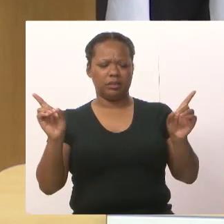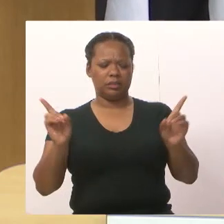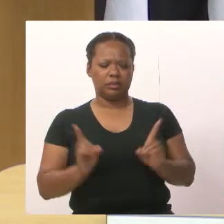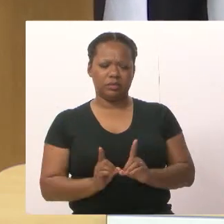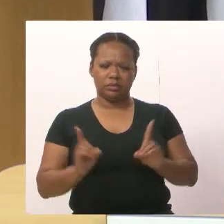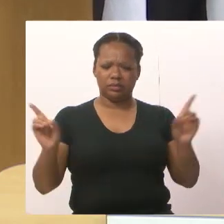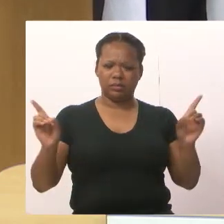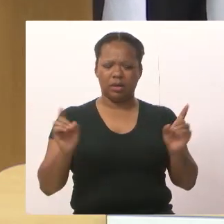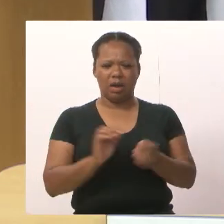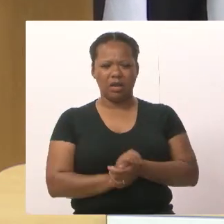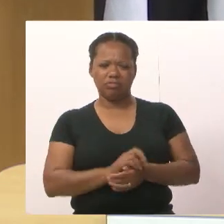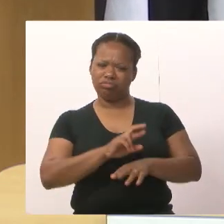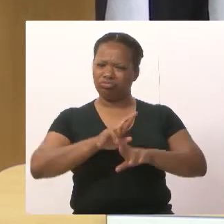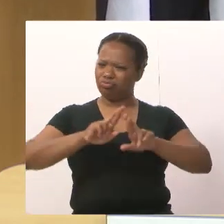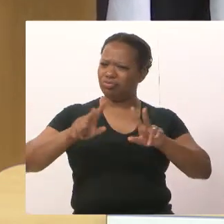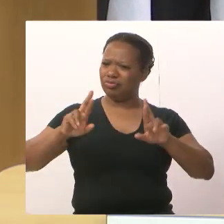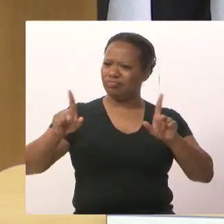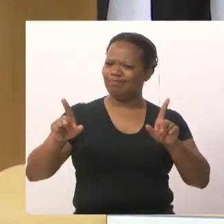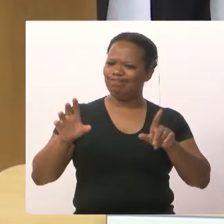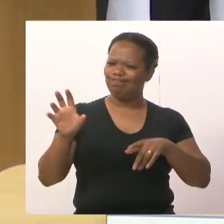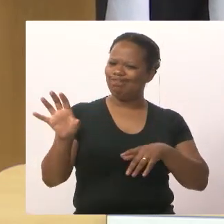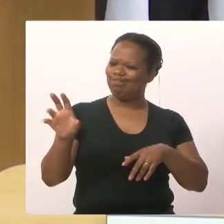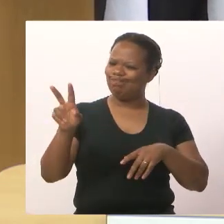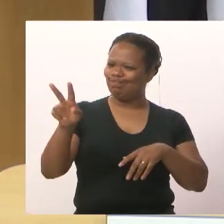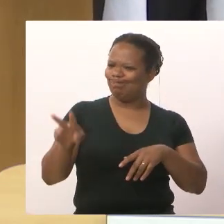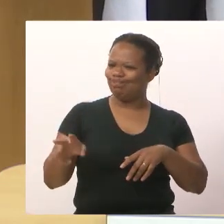na sua anomalia.